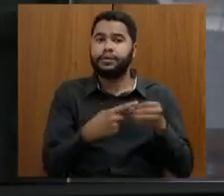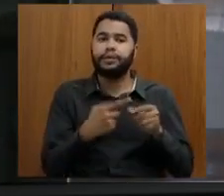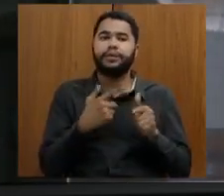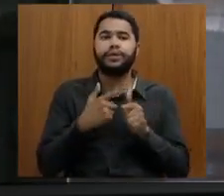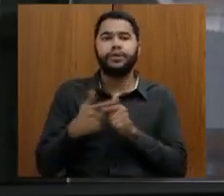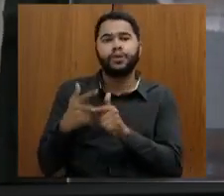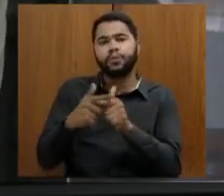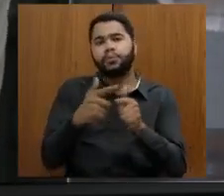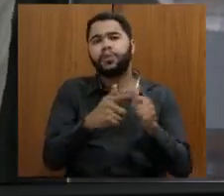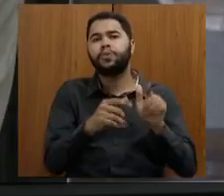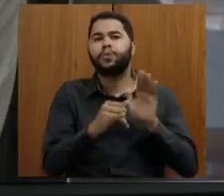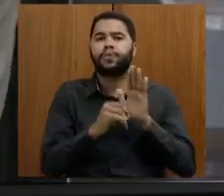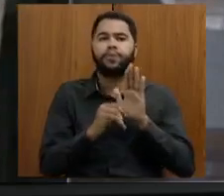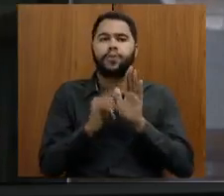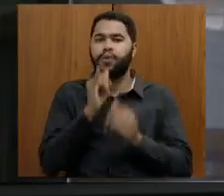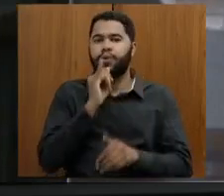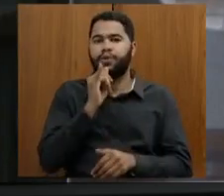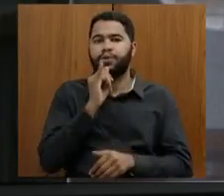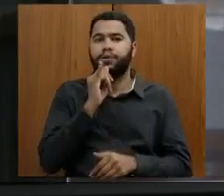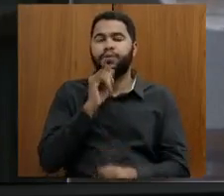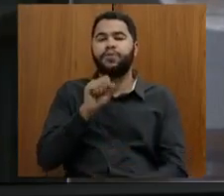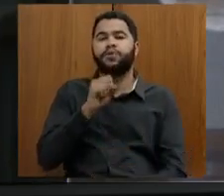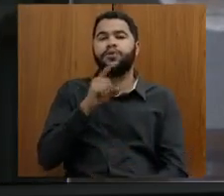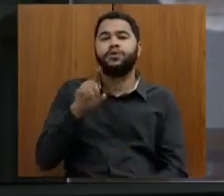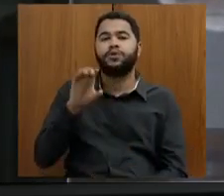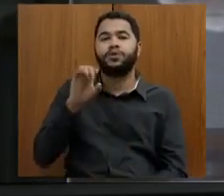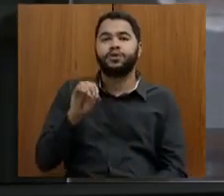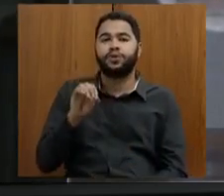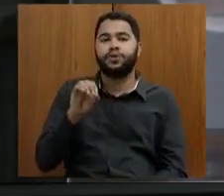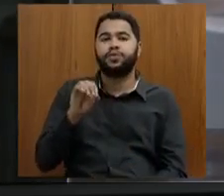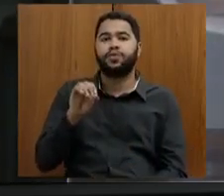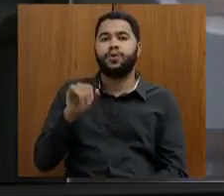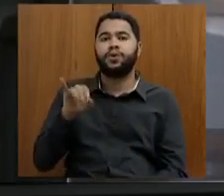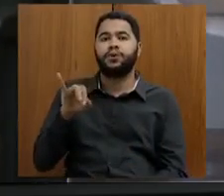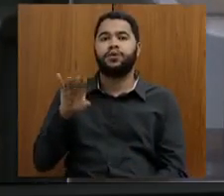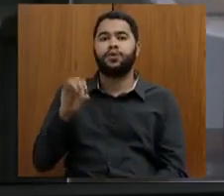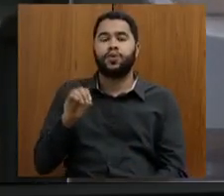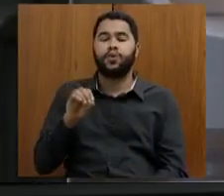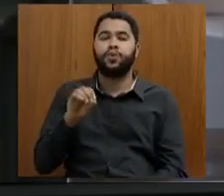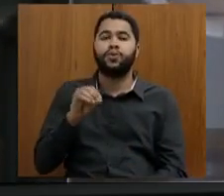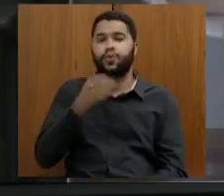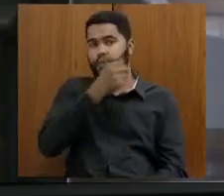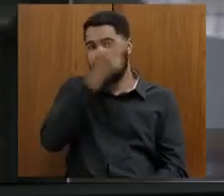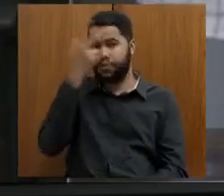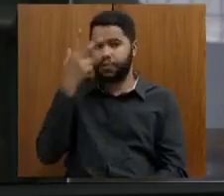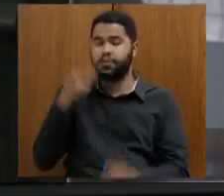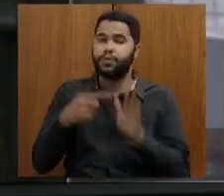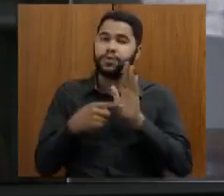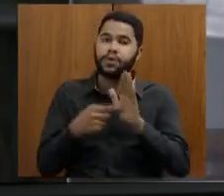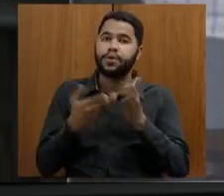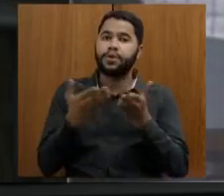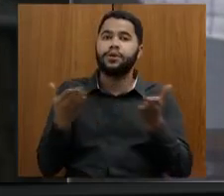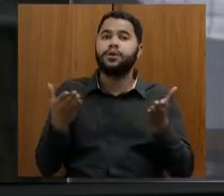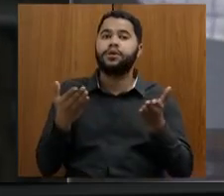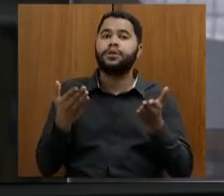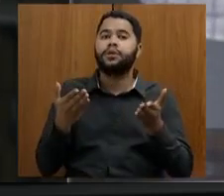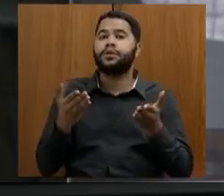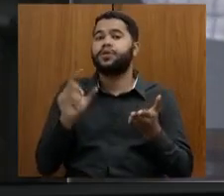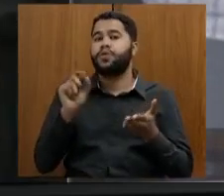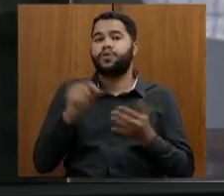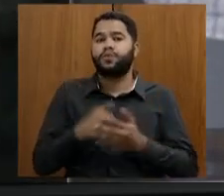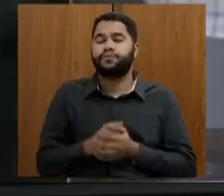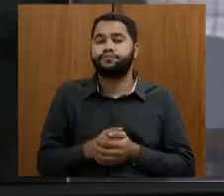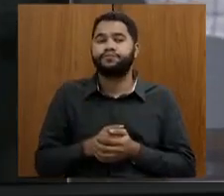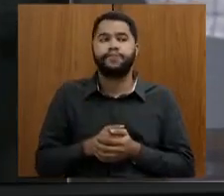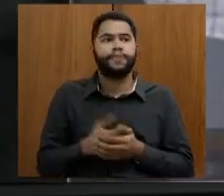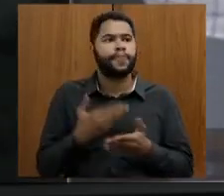tido mais problemas para ele vou dar um exemplo Santo Antônio do Amparo né 2006 bebê o prefeito até o senhor e o prefeito falou que te perdi